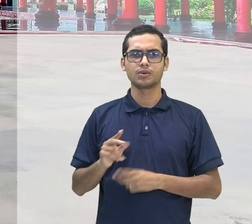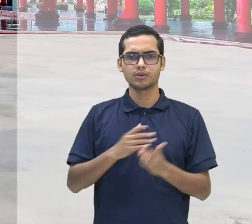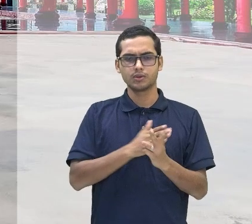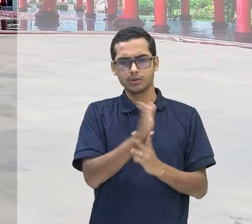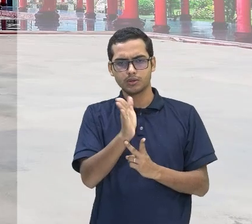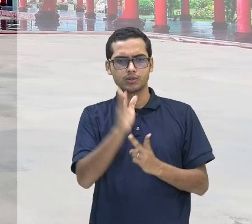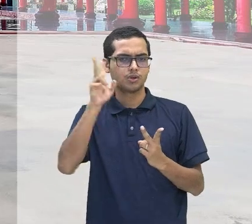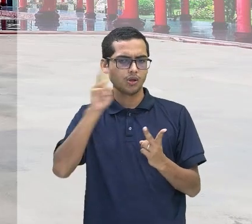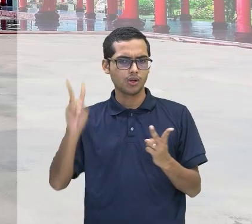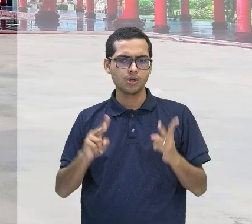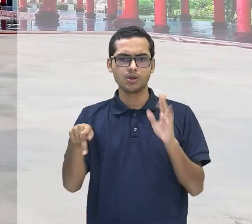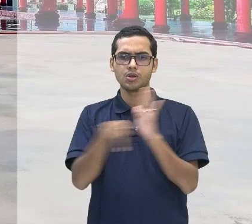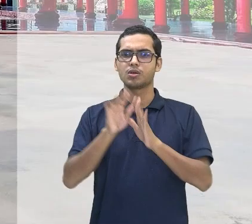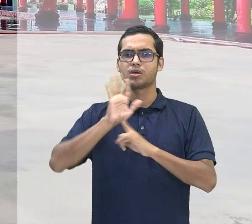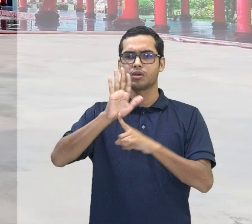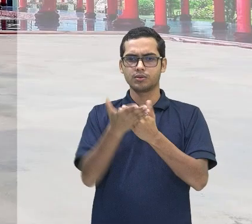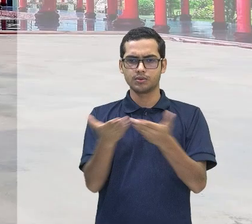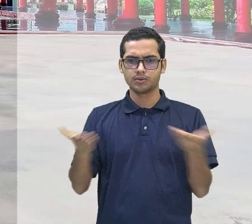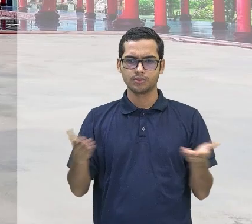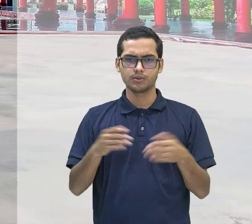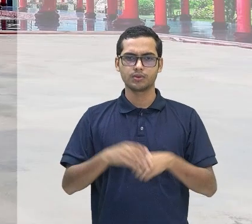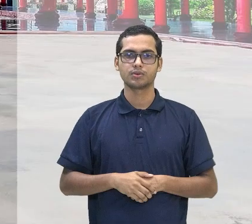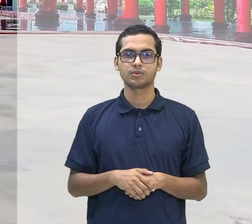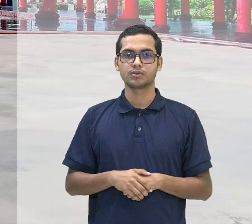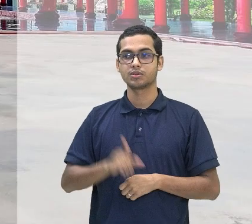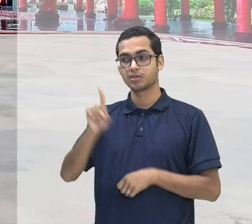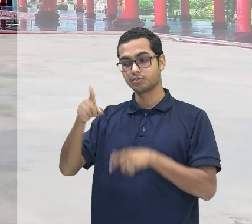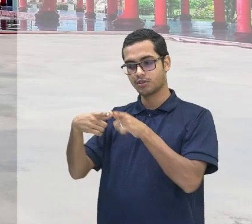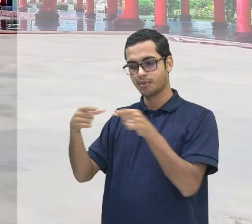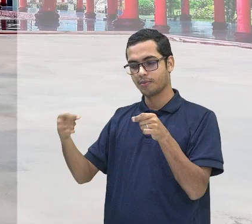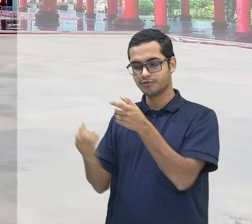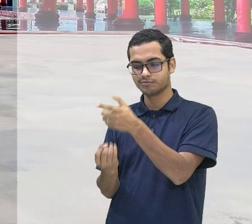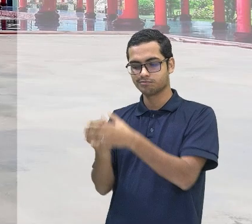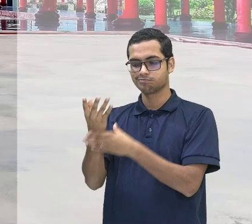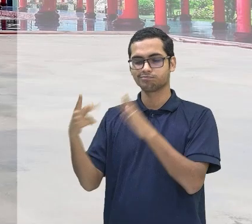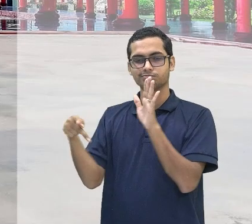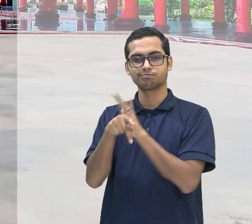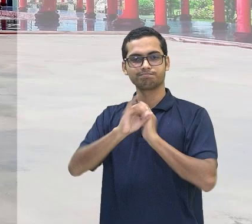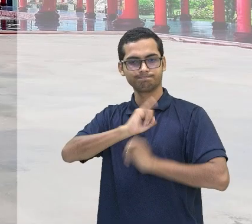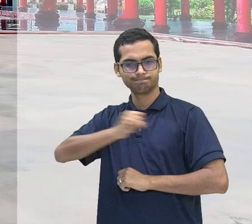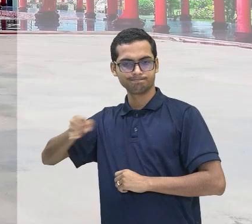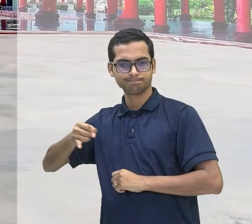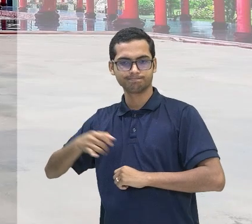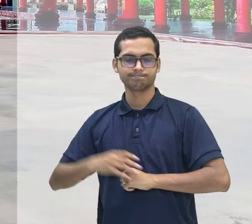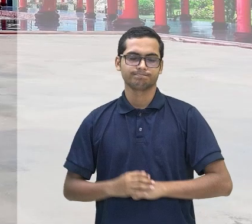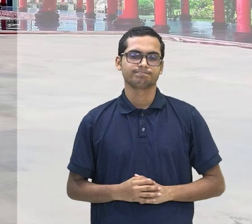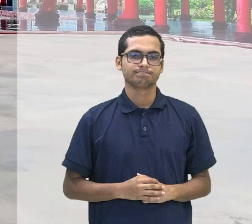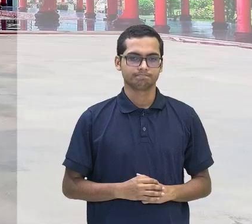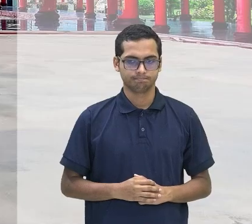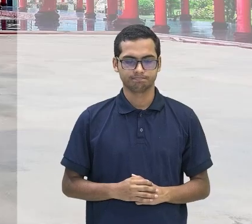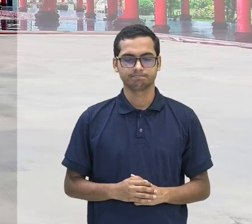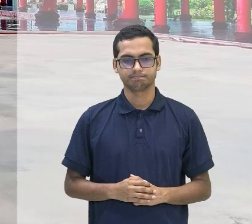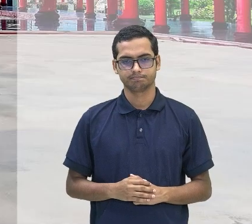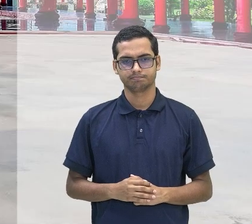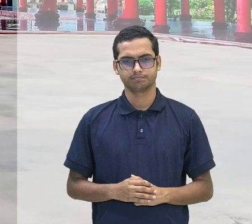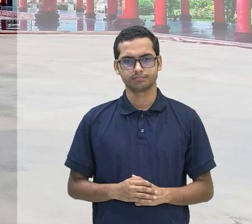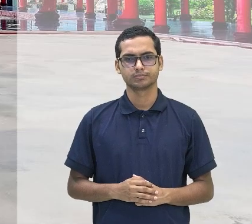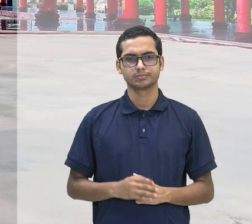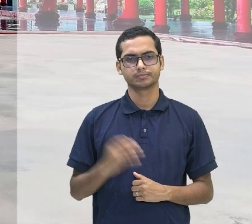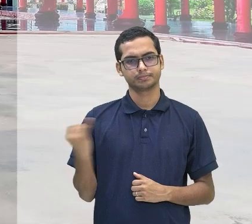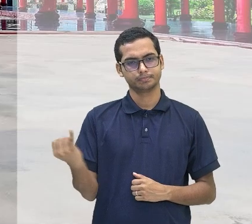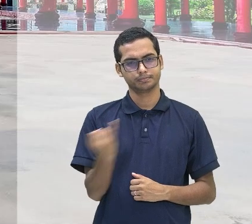que eu apresentei para vocês, que é o berço do jiu-jitsu, né? Então, é muito interessante de frisar essa